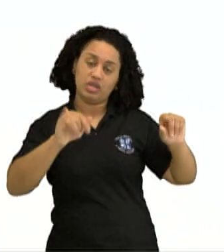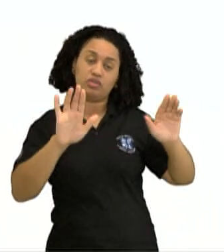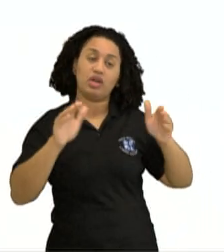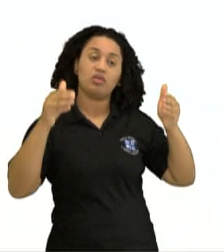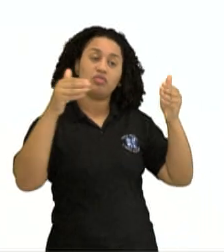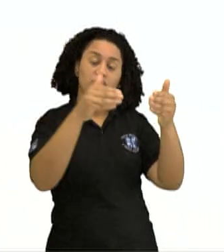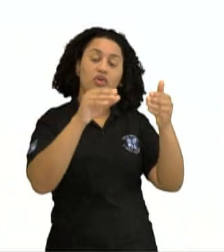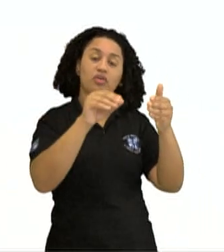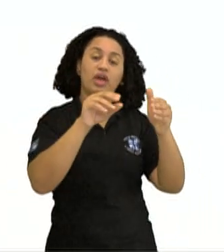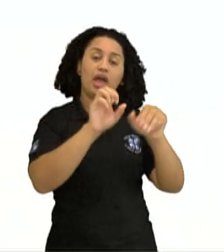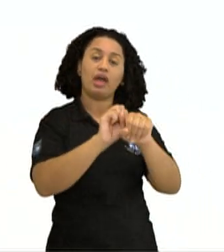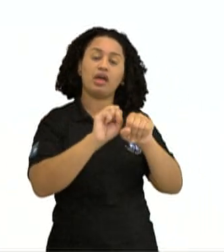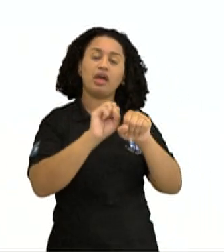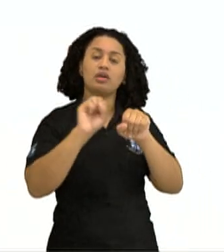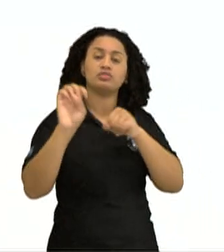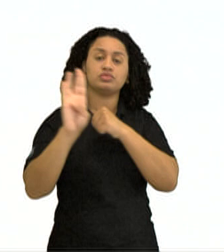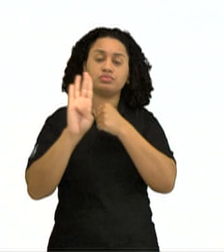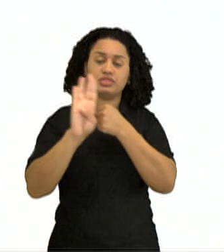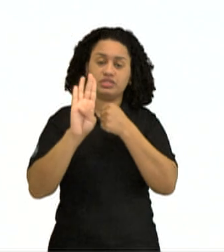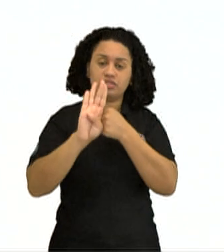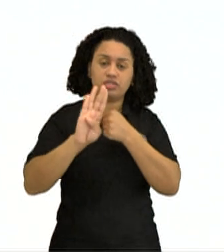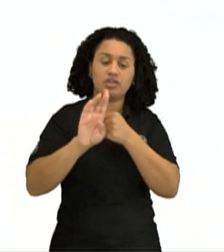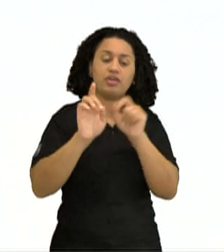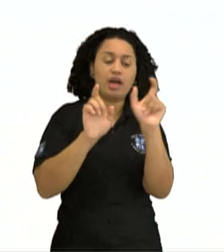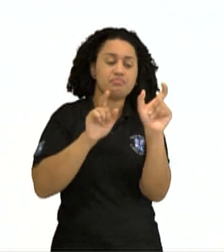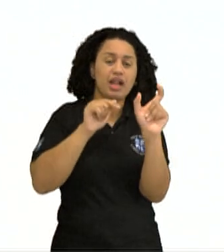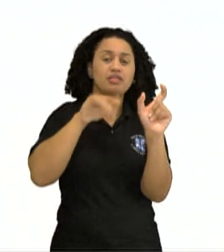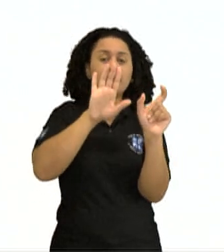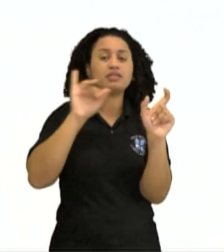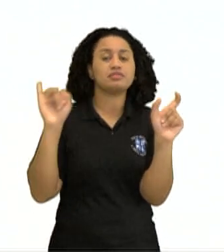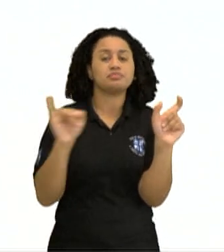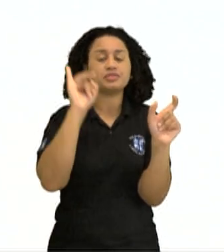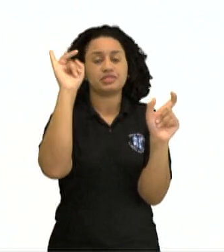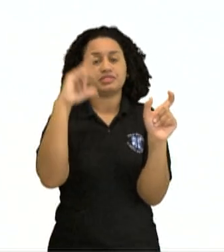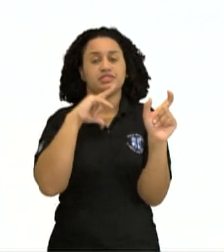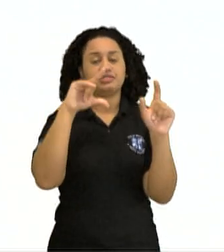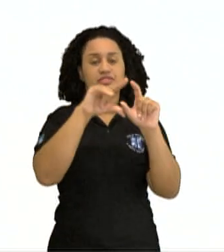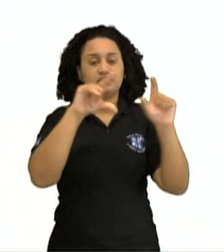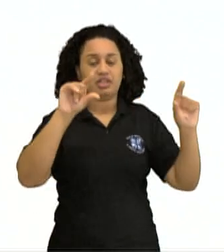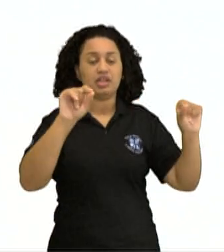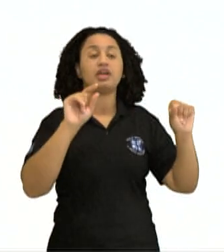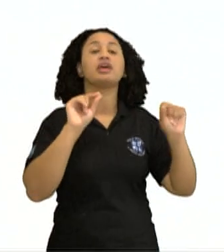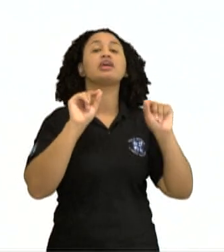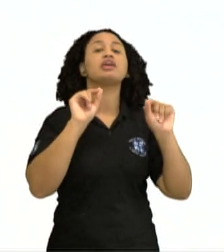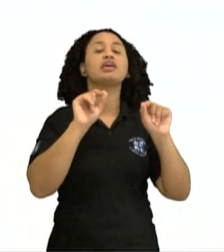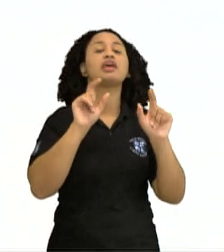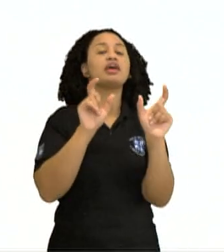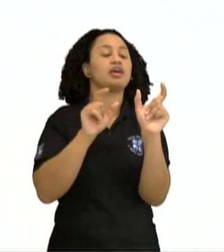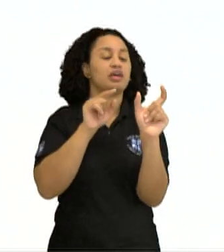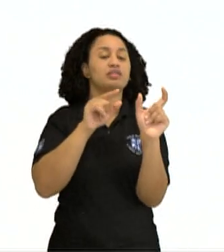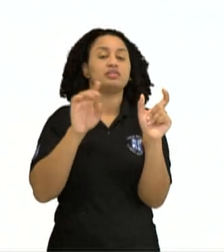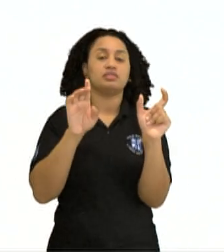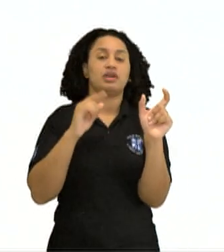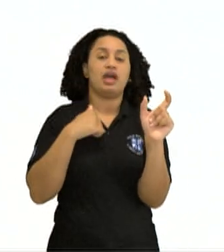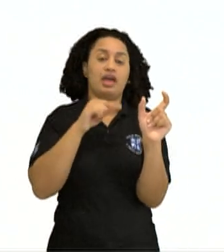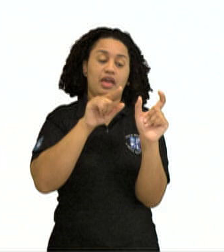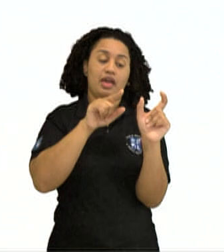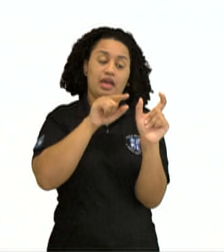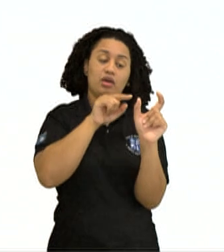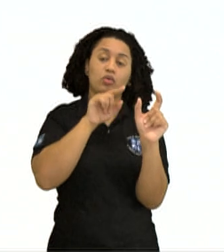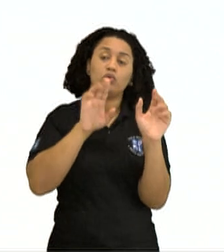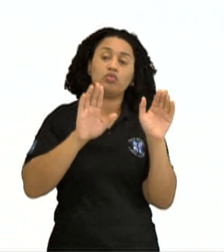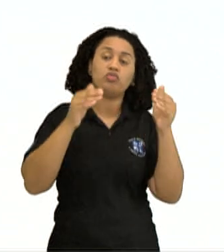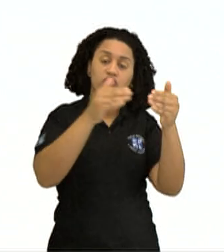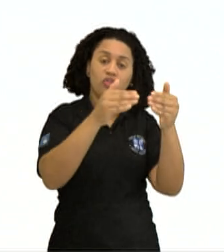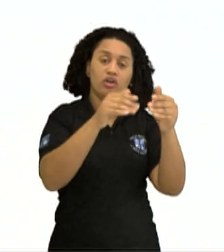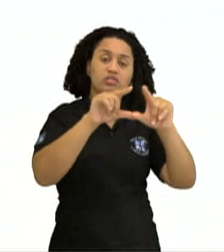substantivo, ou seja, a palavra mais importante. Então, quem que é o núcleo do sujeito? A palavra mais importante